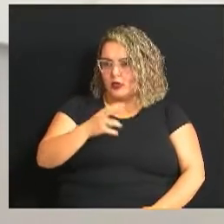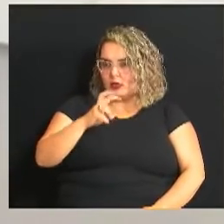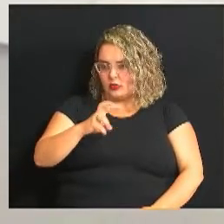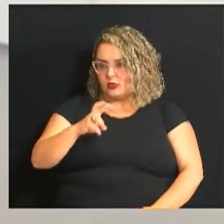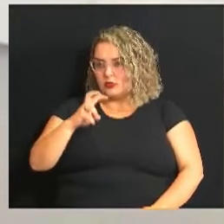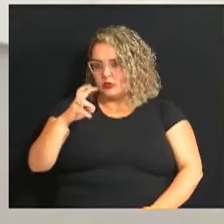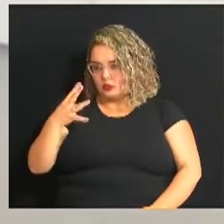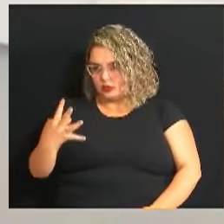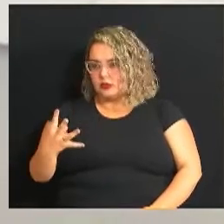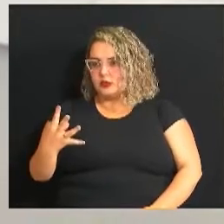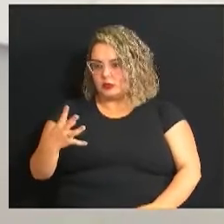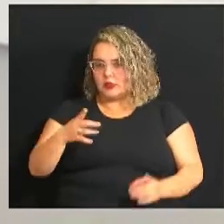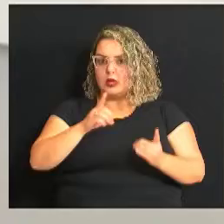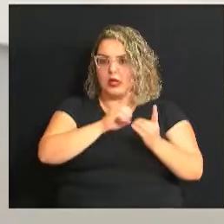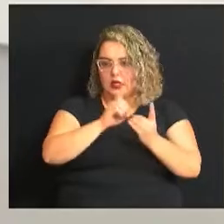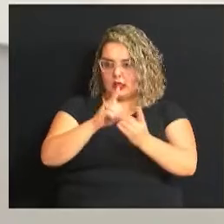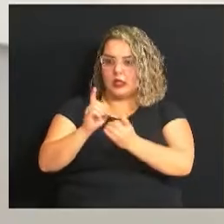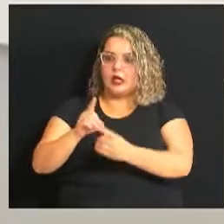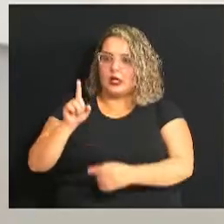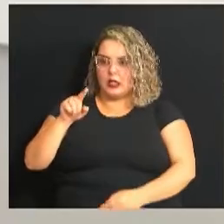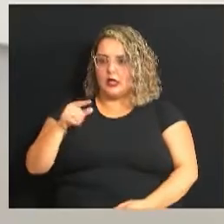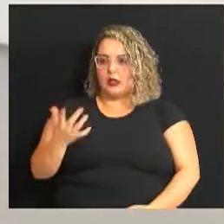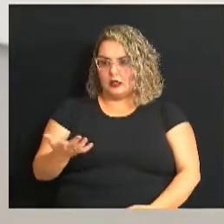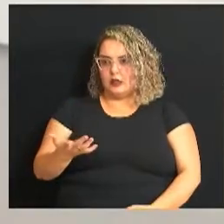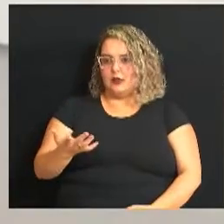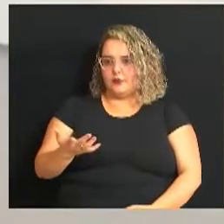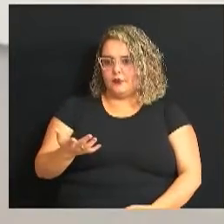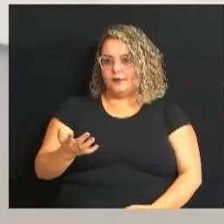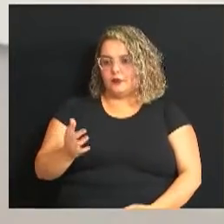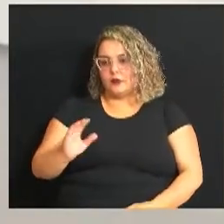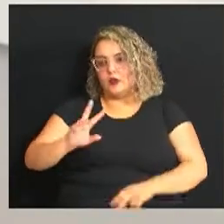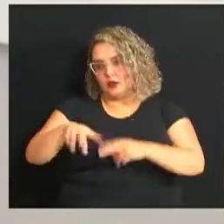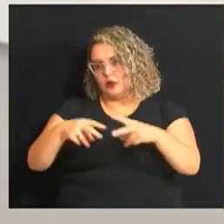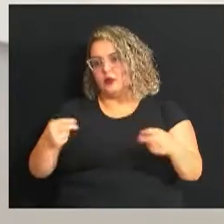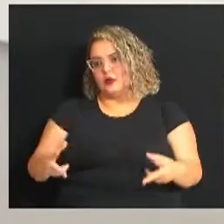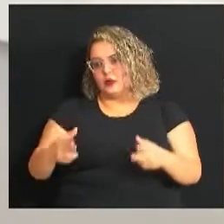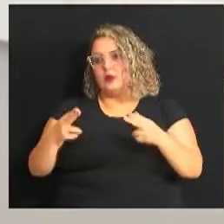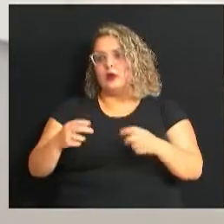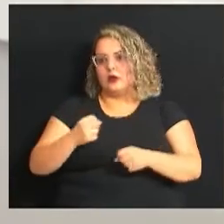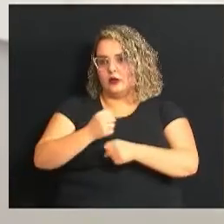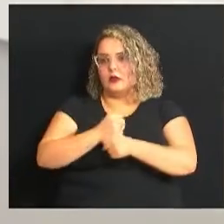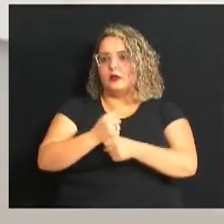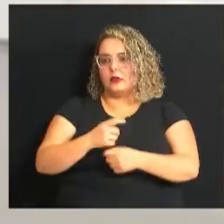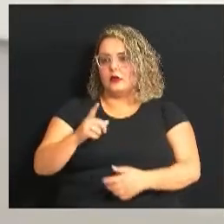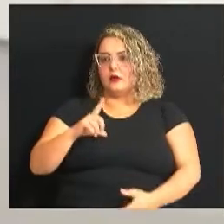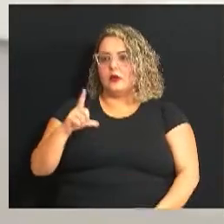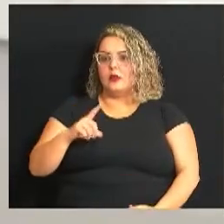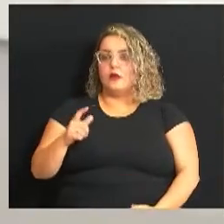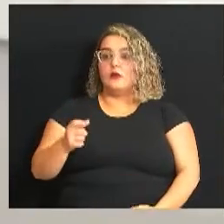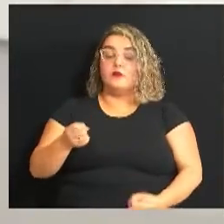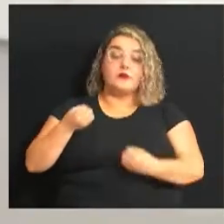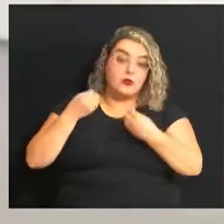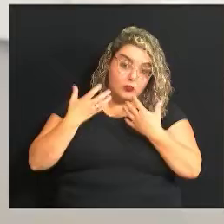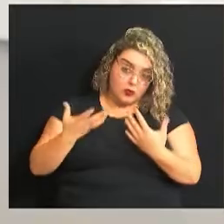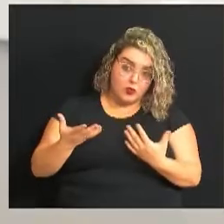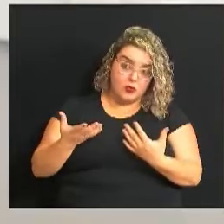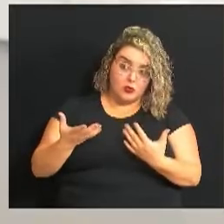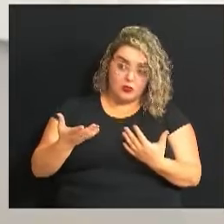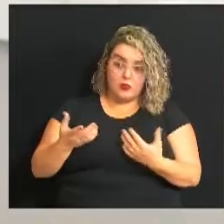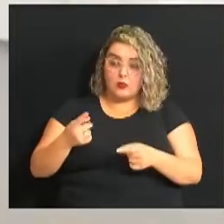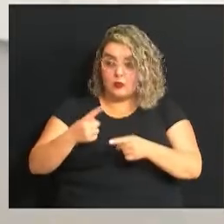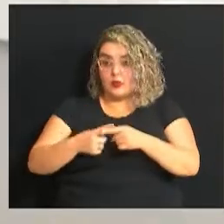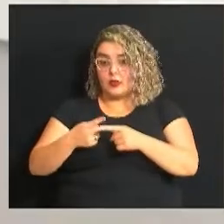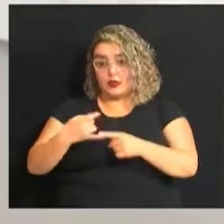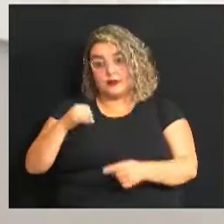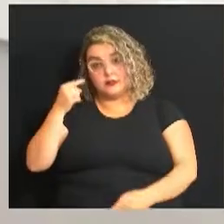454 atendimentos, exatamente. Acho que desde que inauguramos foi o ano que teve. Abaixo. Foi muito bom, porque na verdade, se a gente